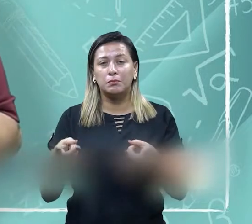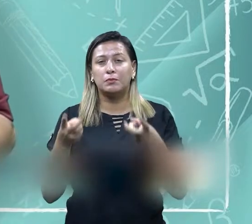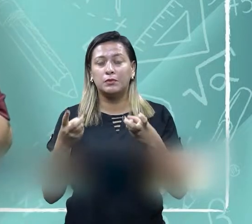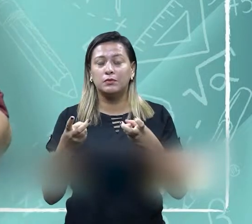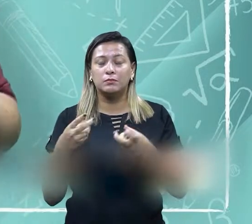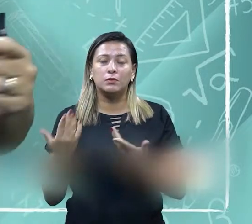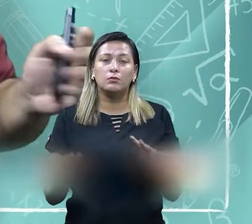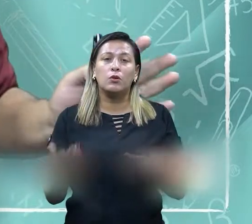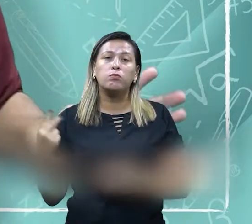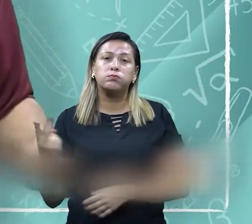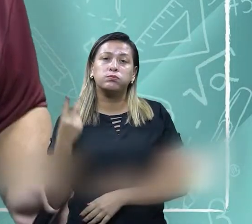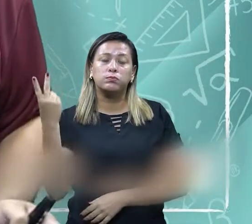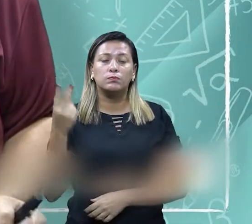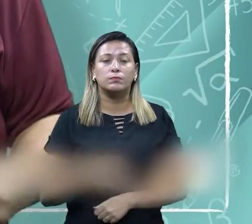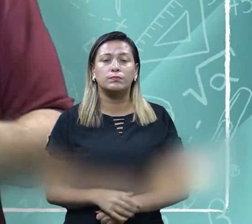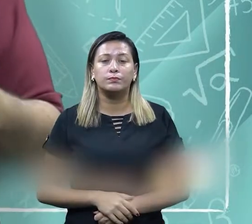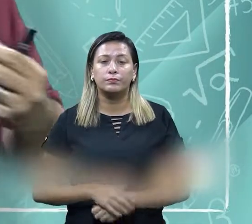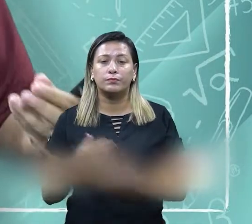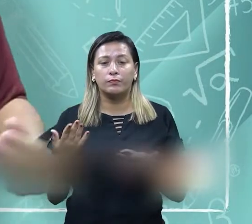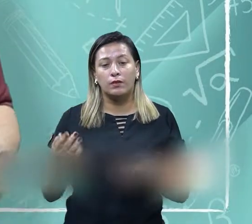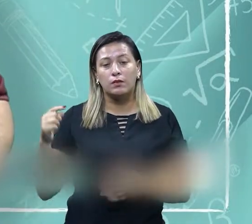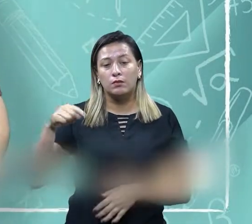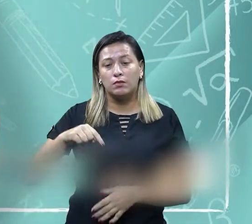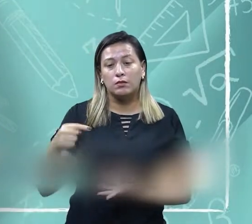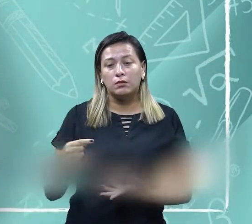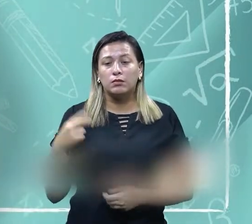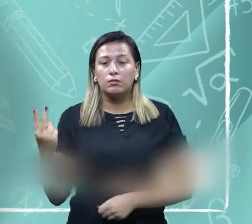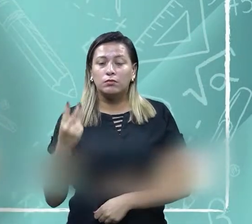levar em consideração meus custos aqui, somente de